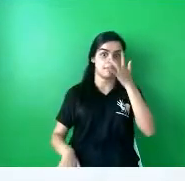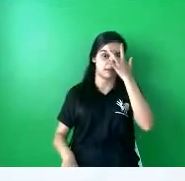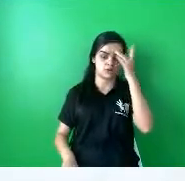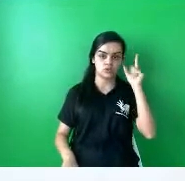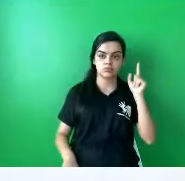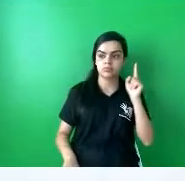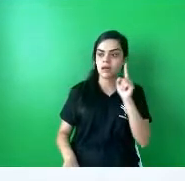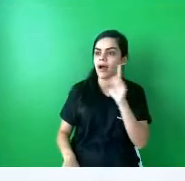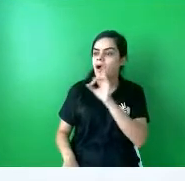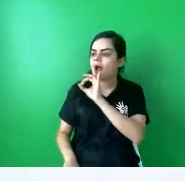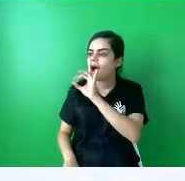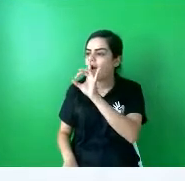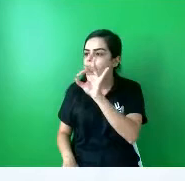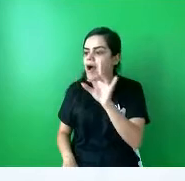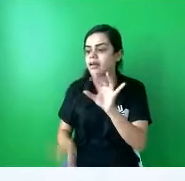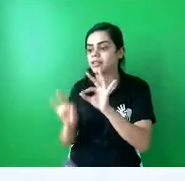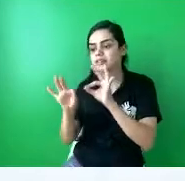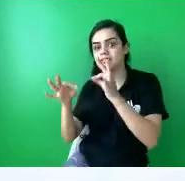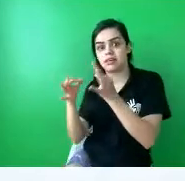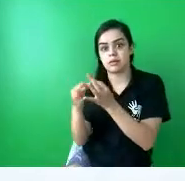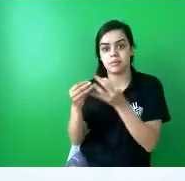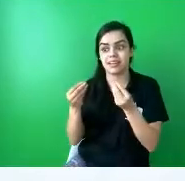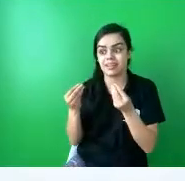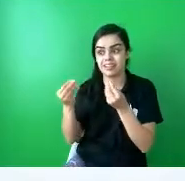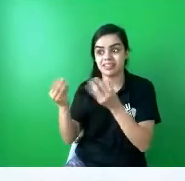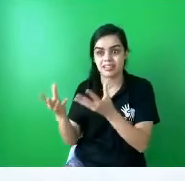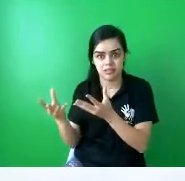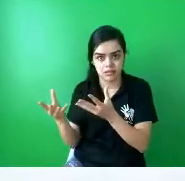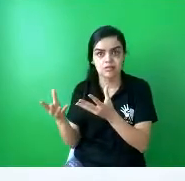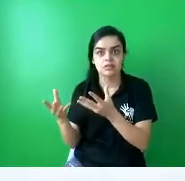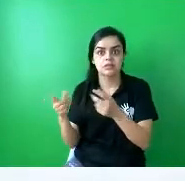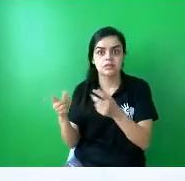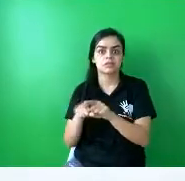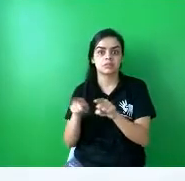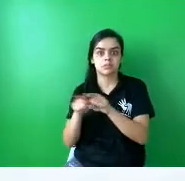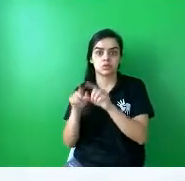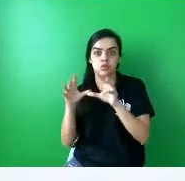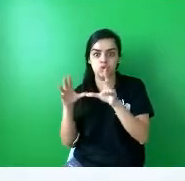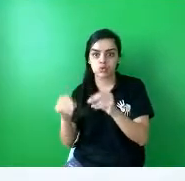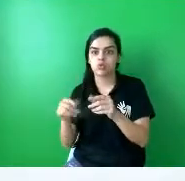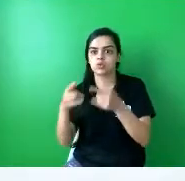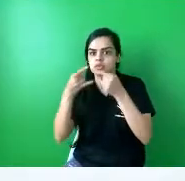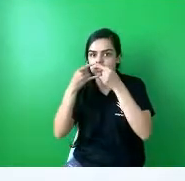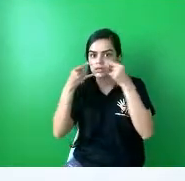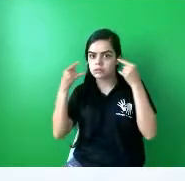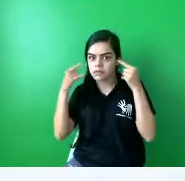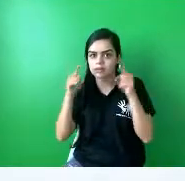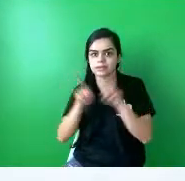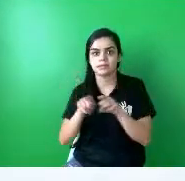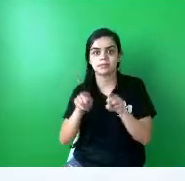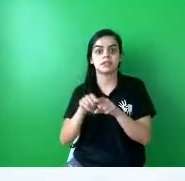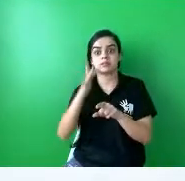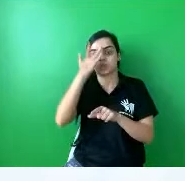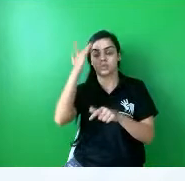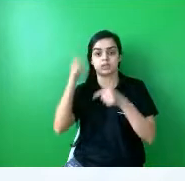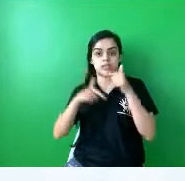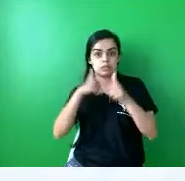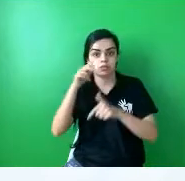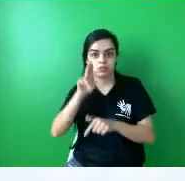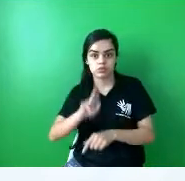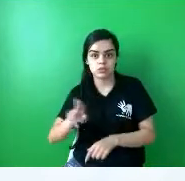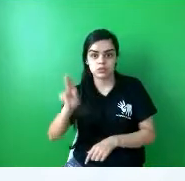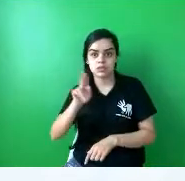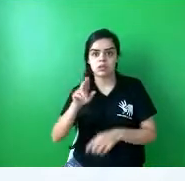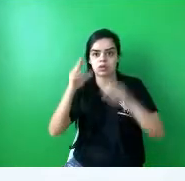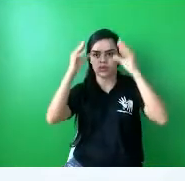busca cada família e leva até a nossa recepção. Ali na recepção, todo mundo de máscara, os nossos funcionários estão usando